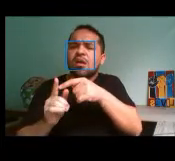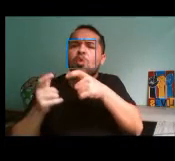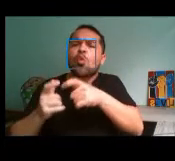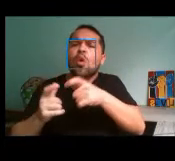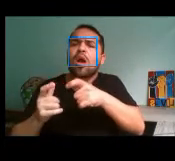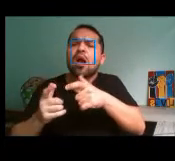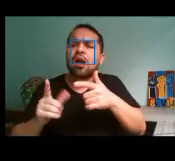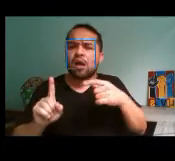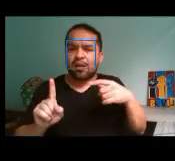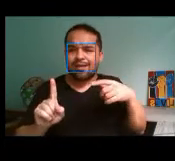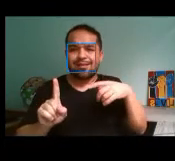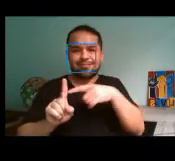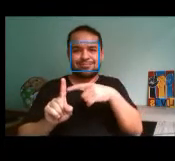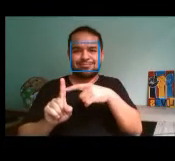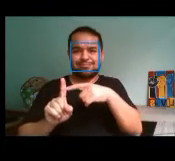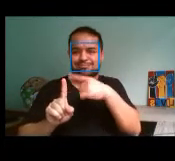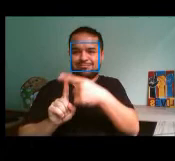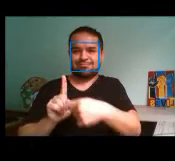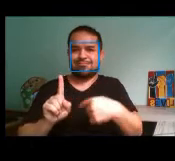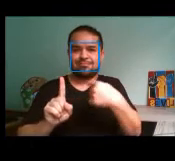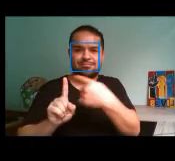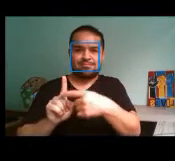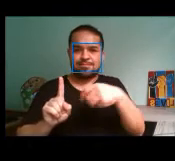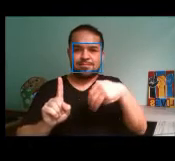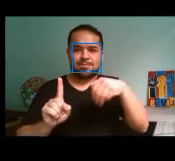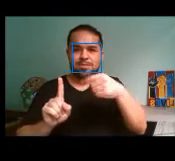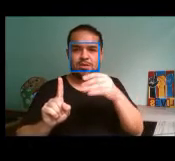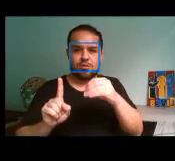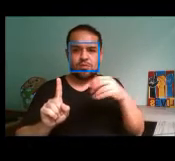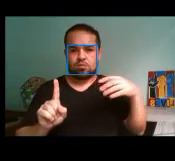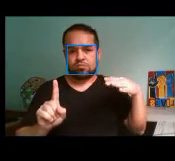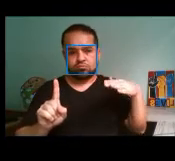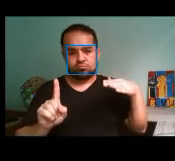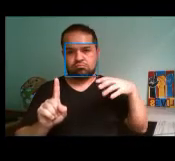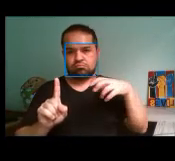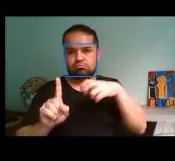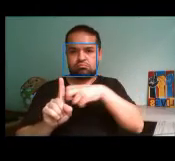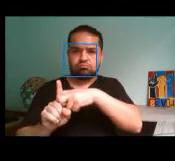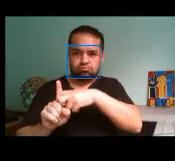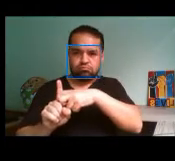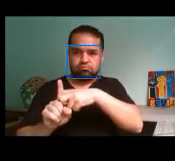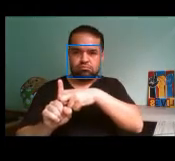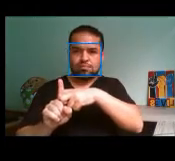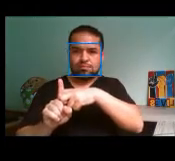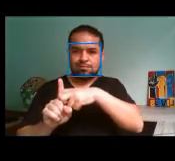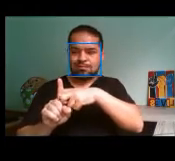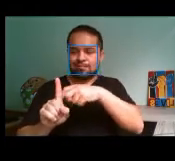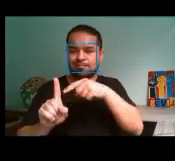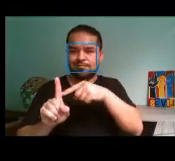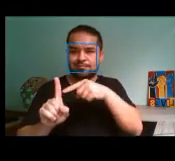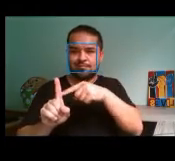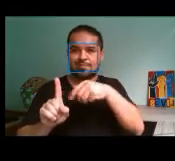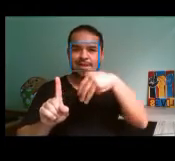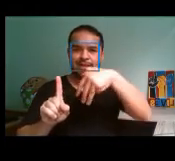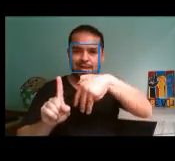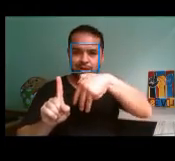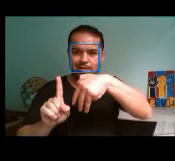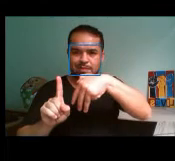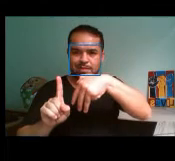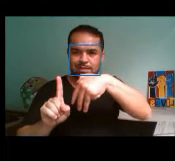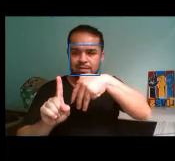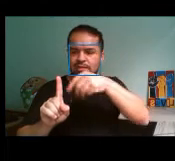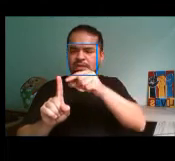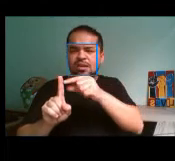O que vai acontecer nesse ponto de localização? Ela toca nesse ponto de localização, no caso a mão, ela toca, fica